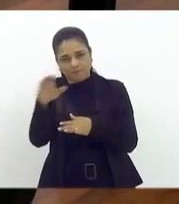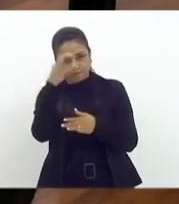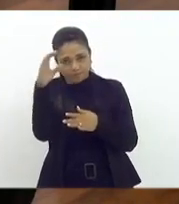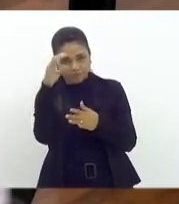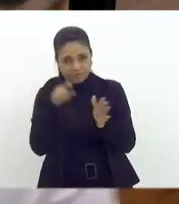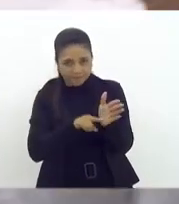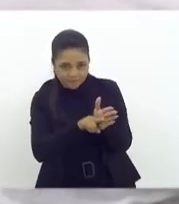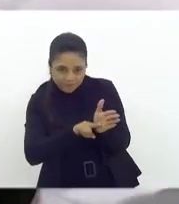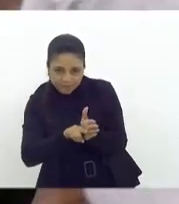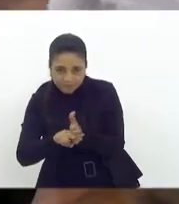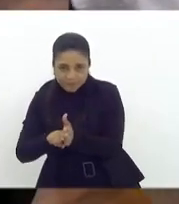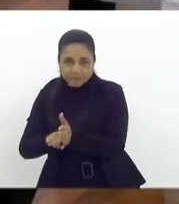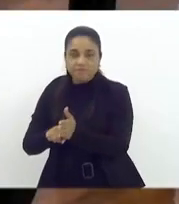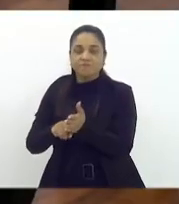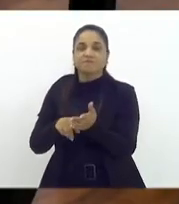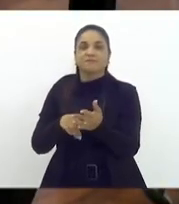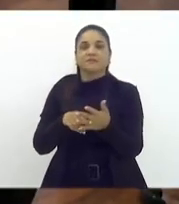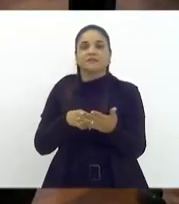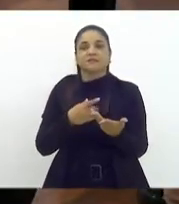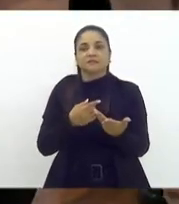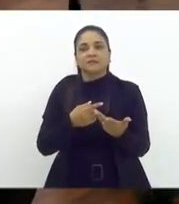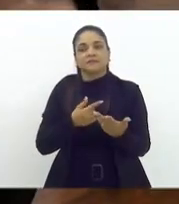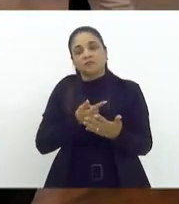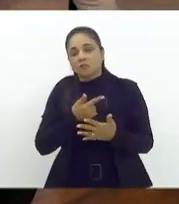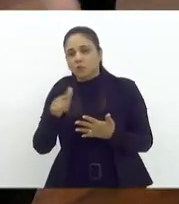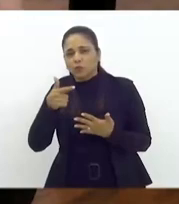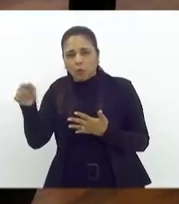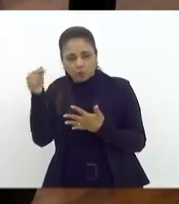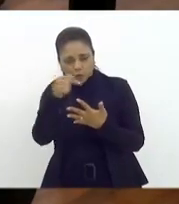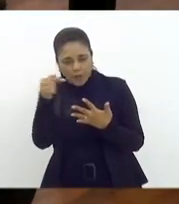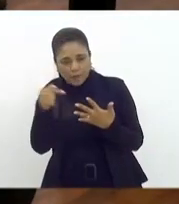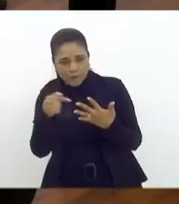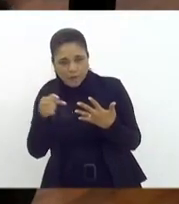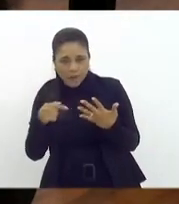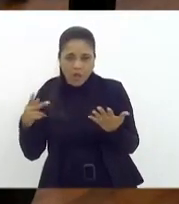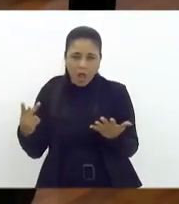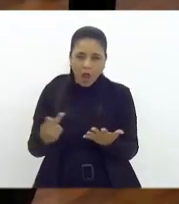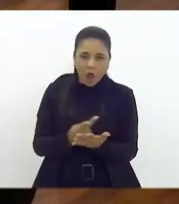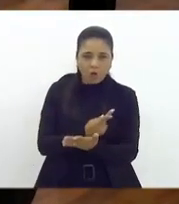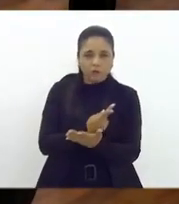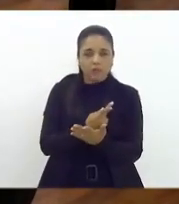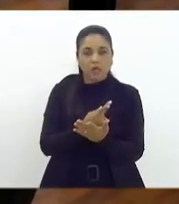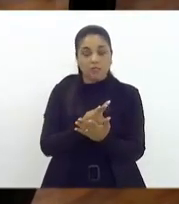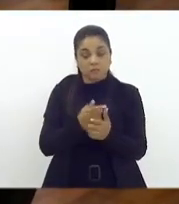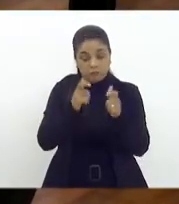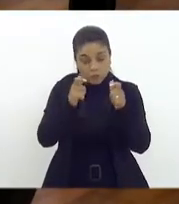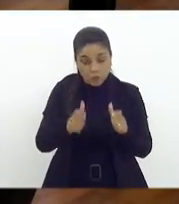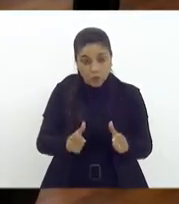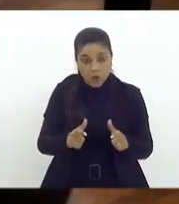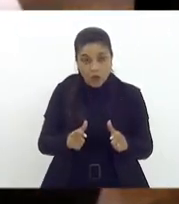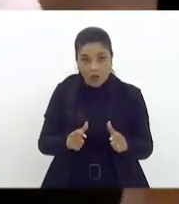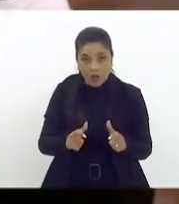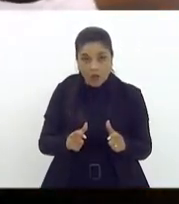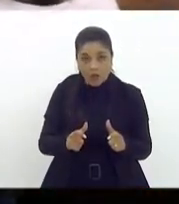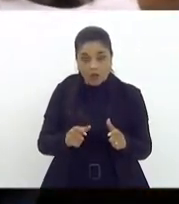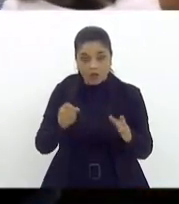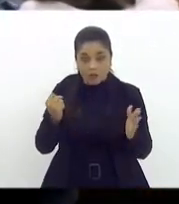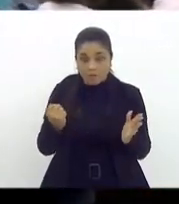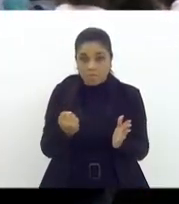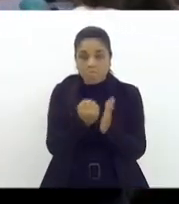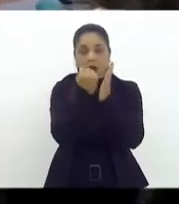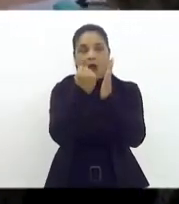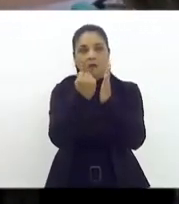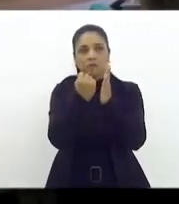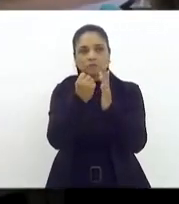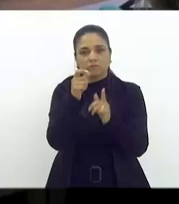existem outros fatores das condições aonde acontece o evento que a impactam a capacidade